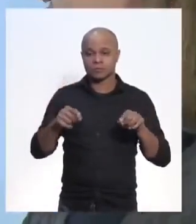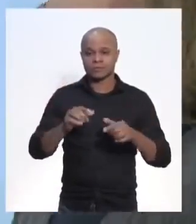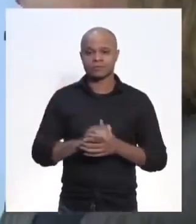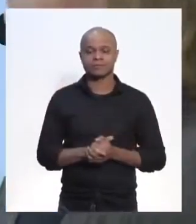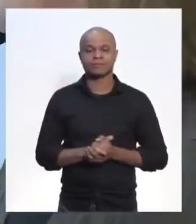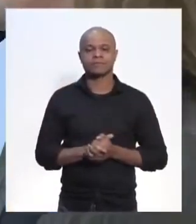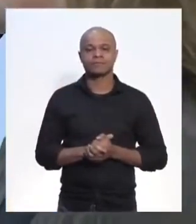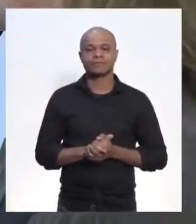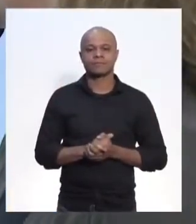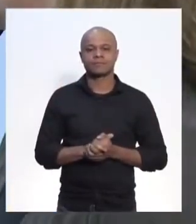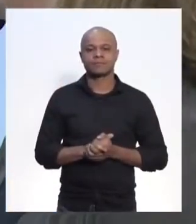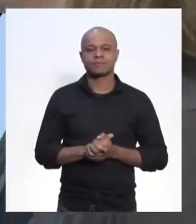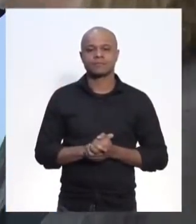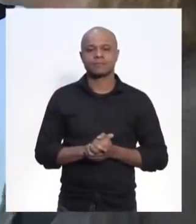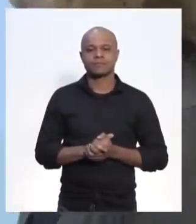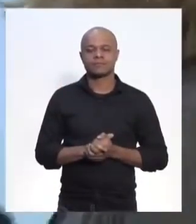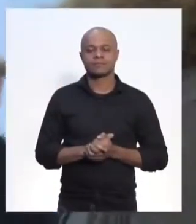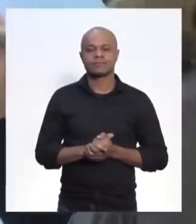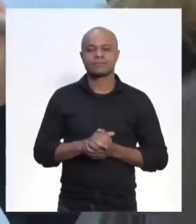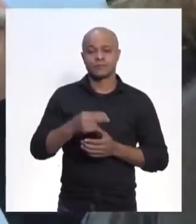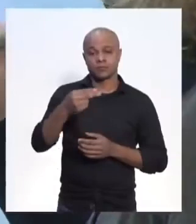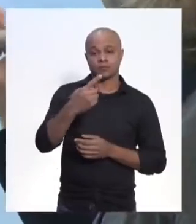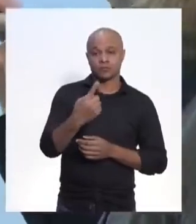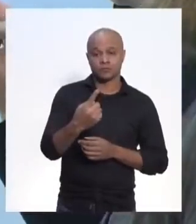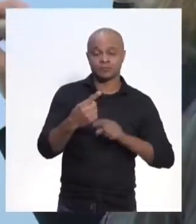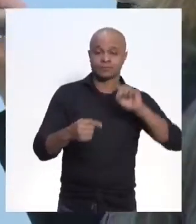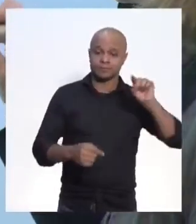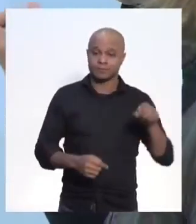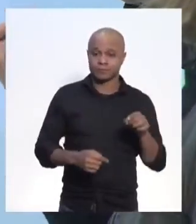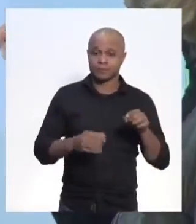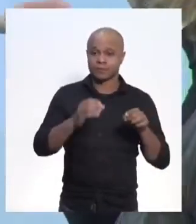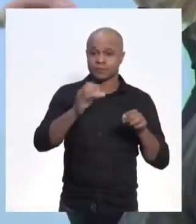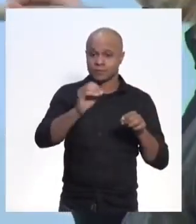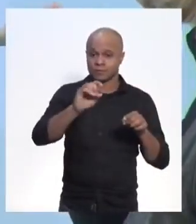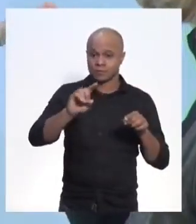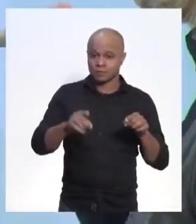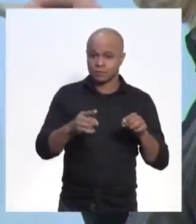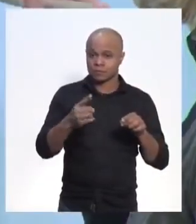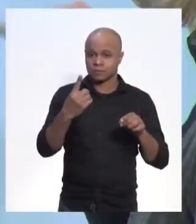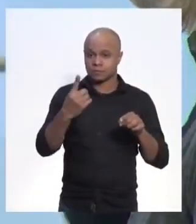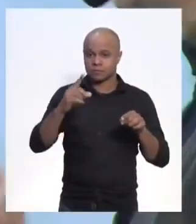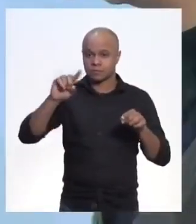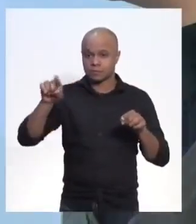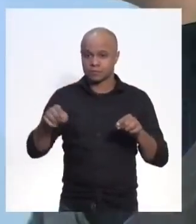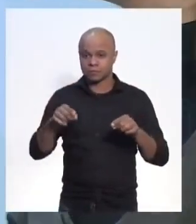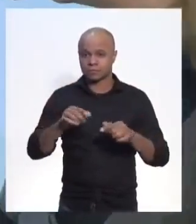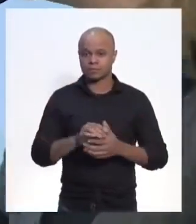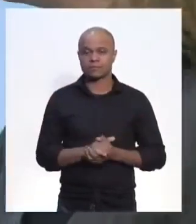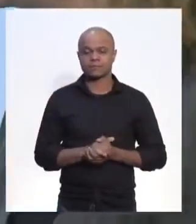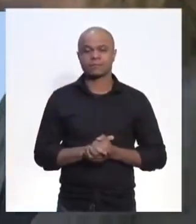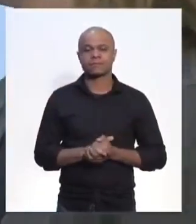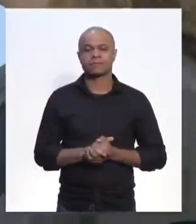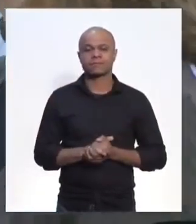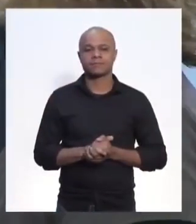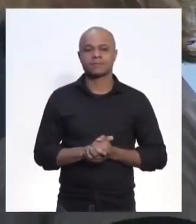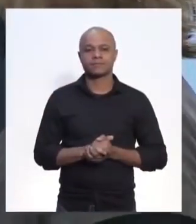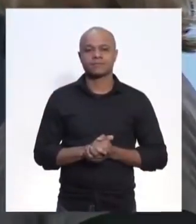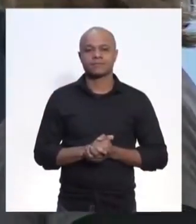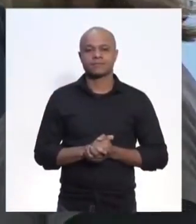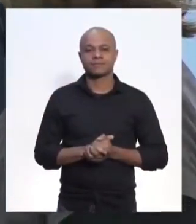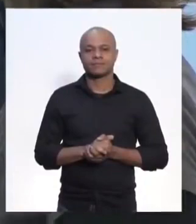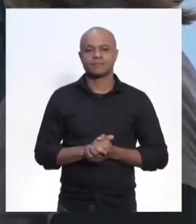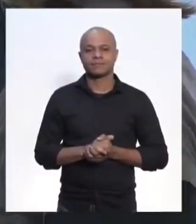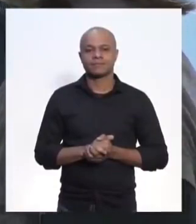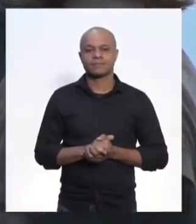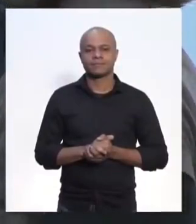elevado a 0, números elevados a 0 dão 1, então a gente formou o par 0 e 1. 2 elevado a -1, lembra?